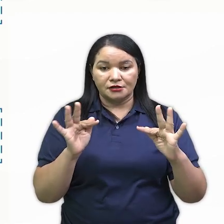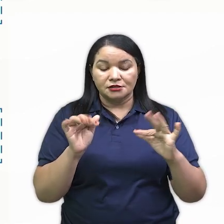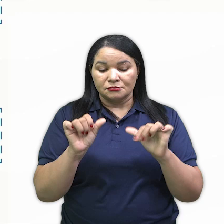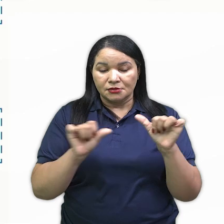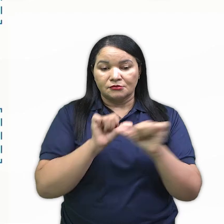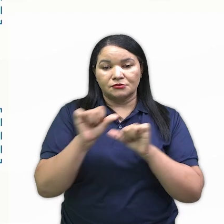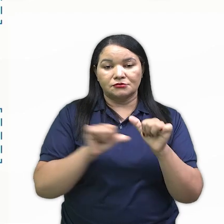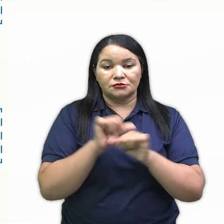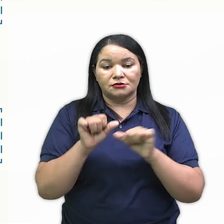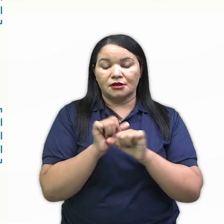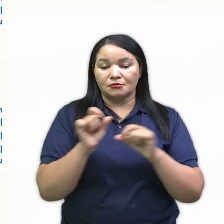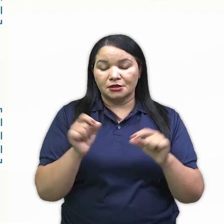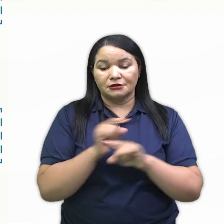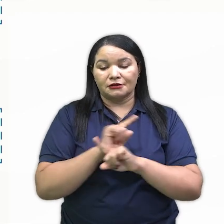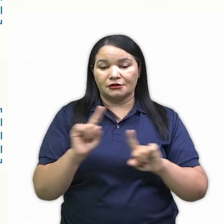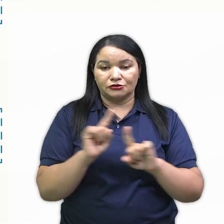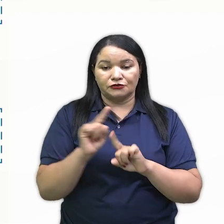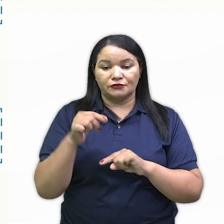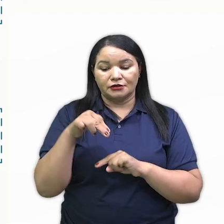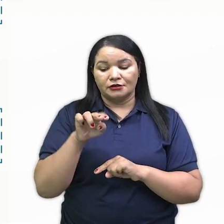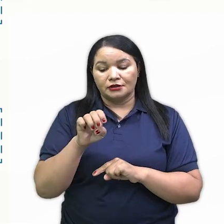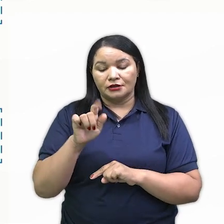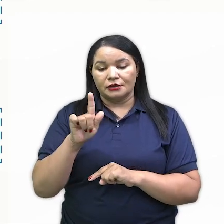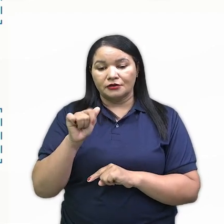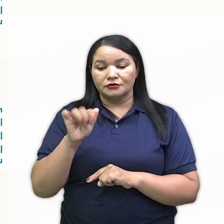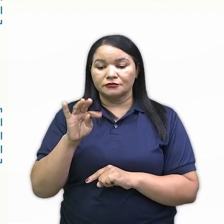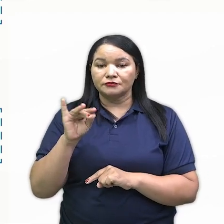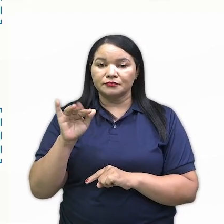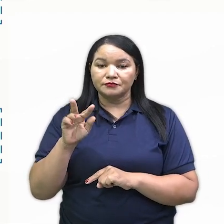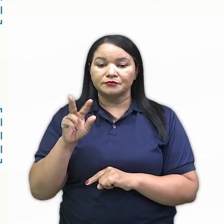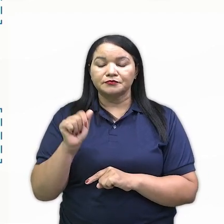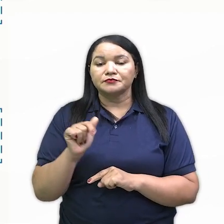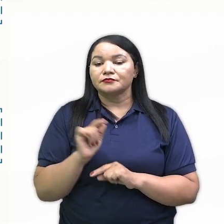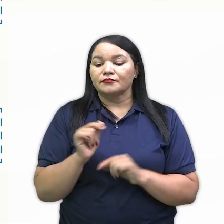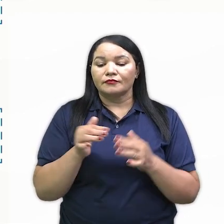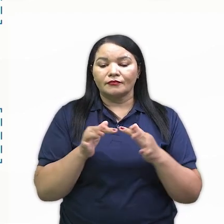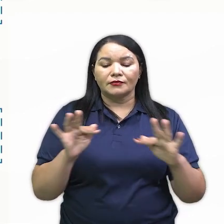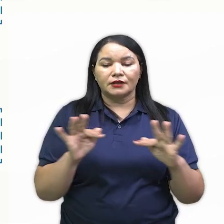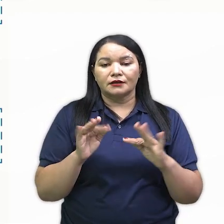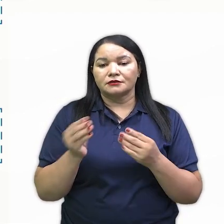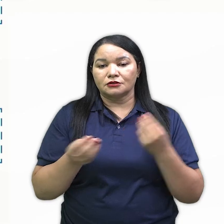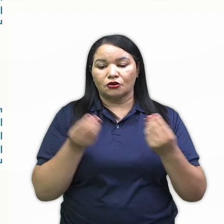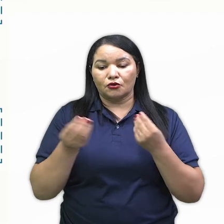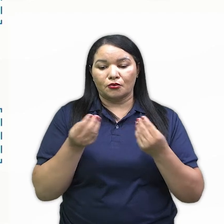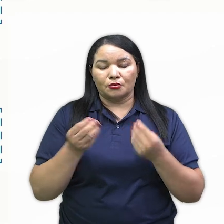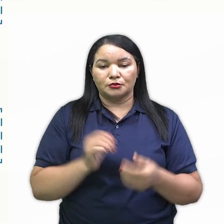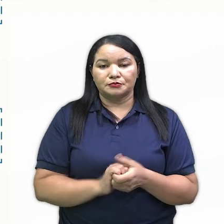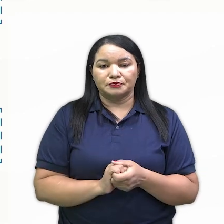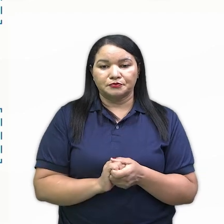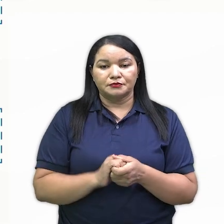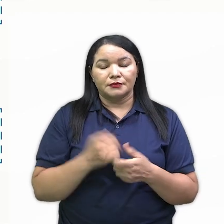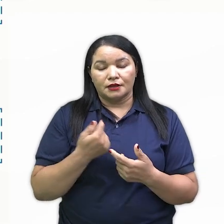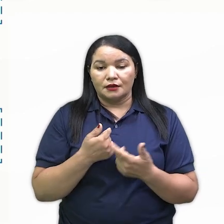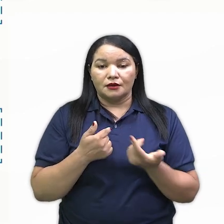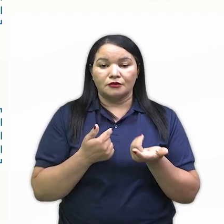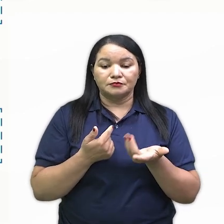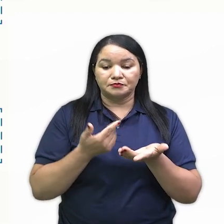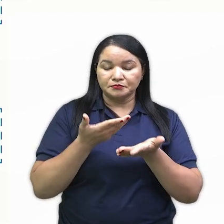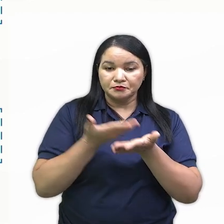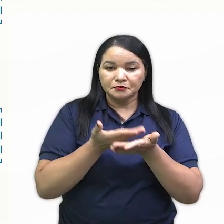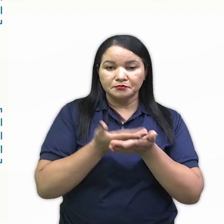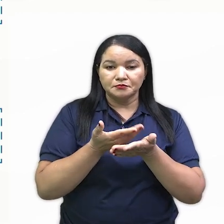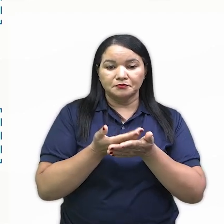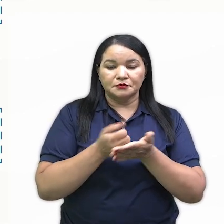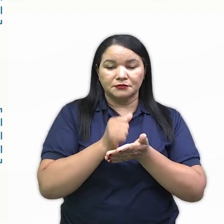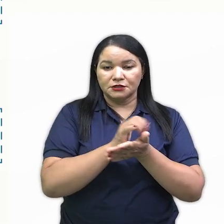para negativa. Eu estou falando assim, I was doing my homework. Eu estava fazendo a minha tarefa de casa.